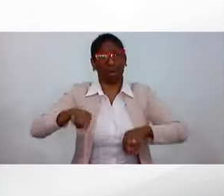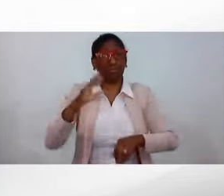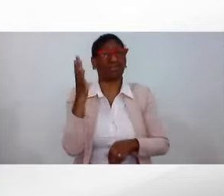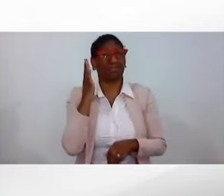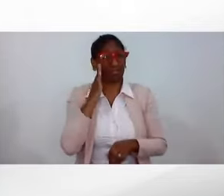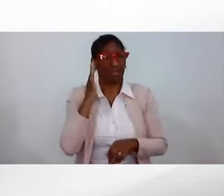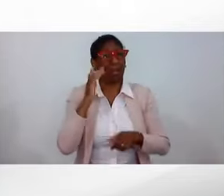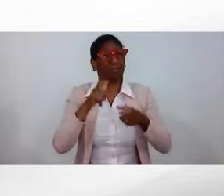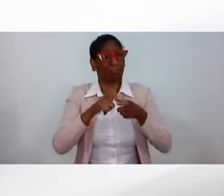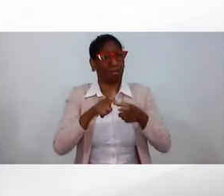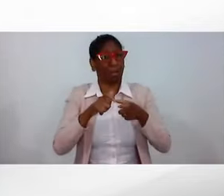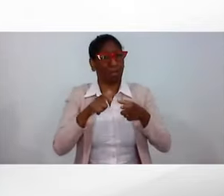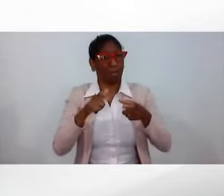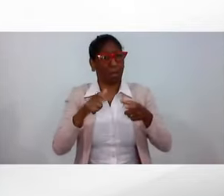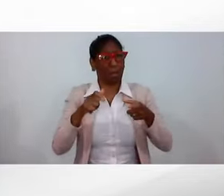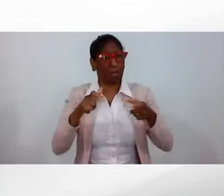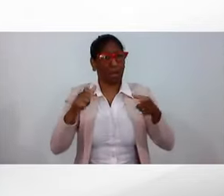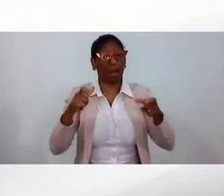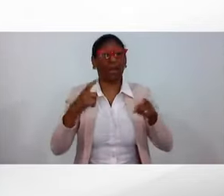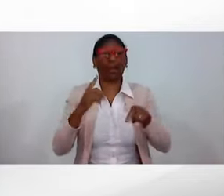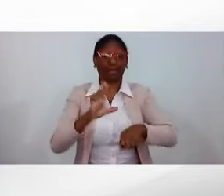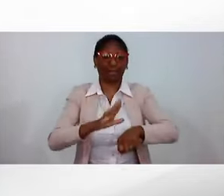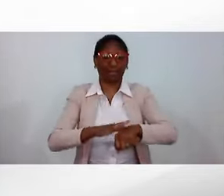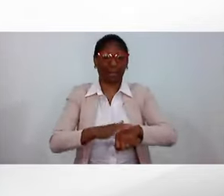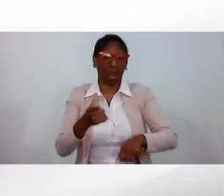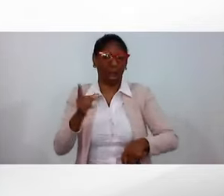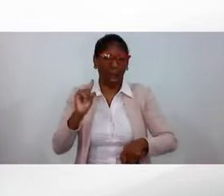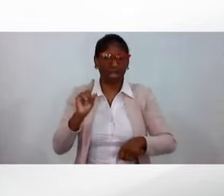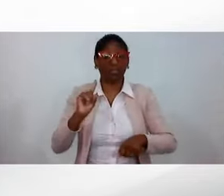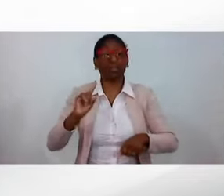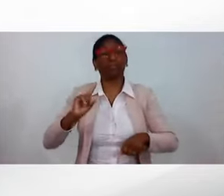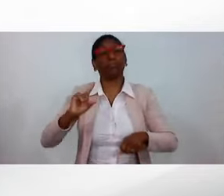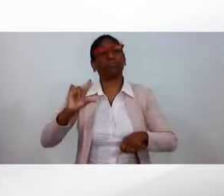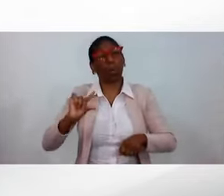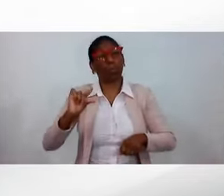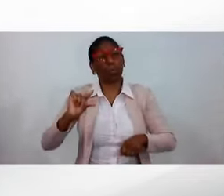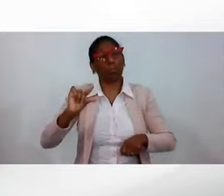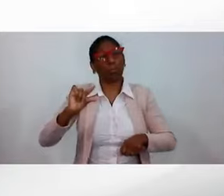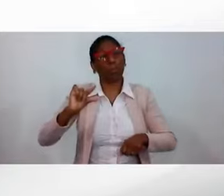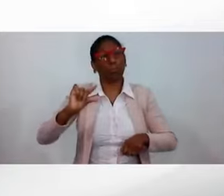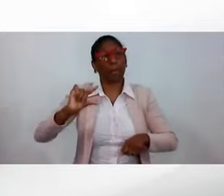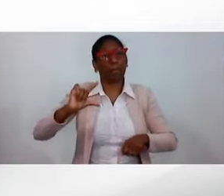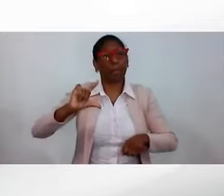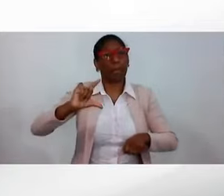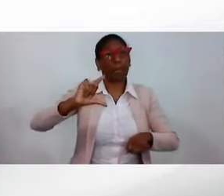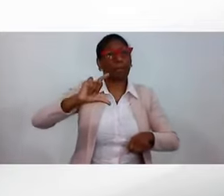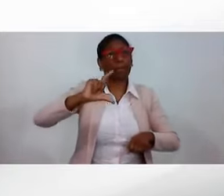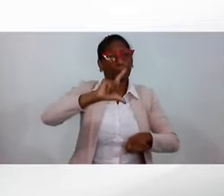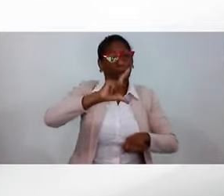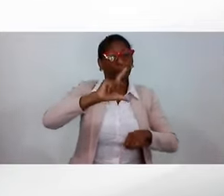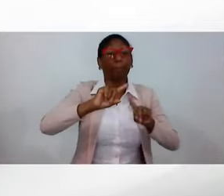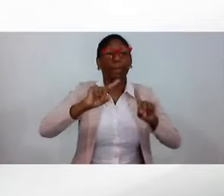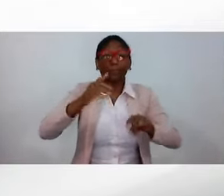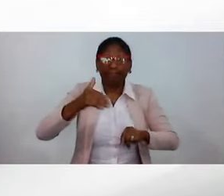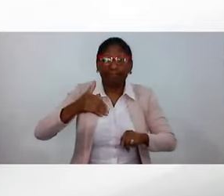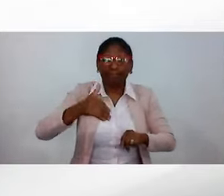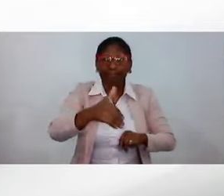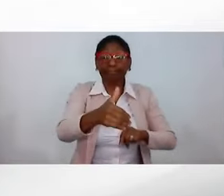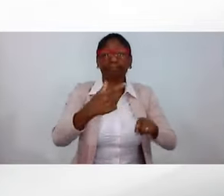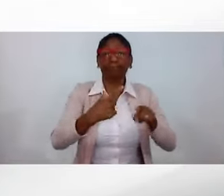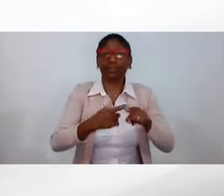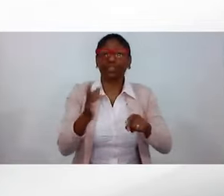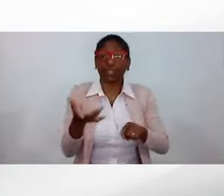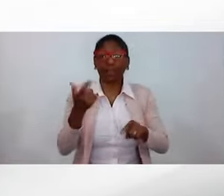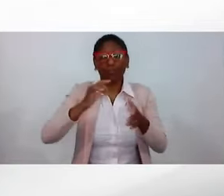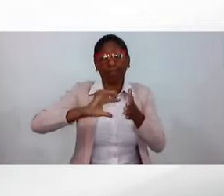menor pelos leitos em relação aos outros períodos, proporcionalmente ao número de casos diagnosticados, como o que já se verifica,